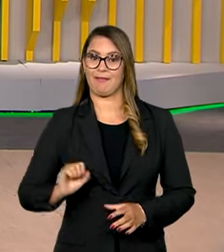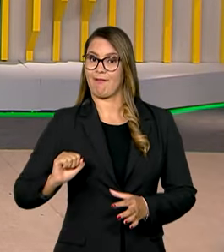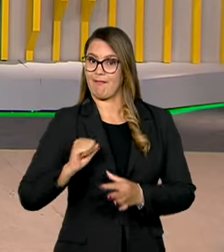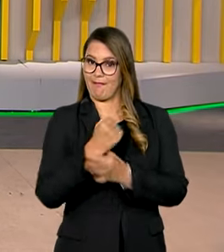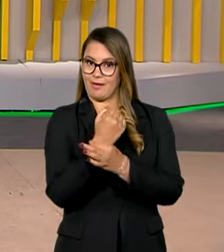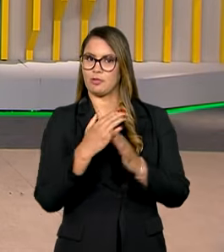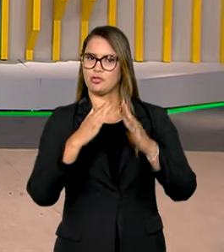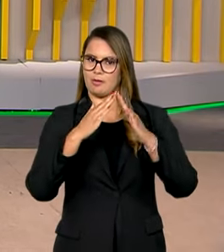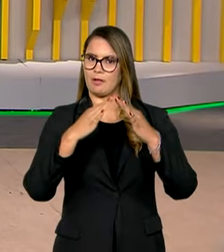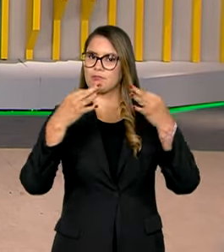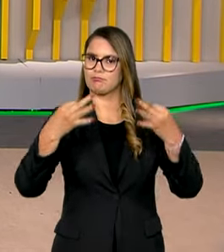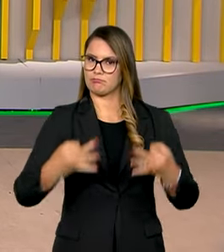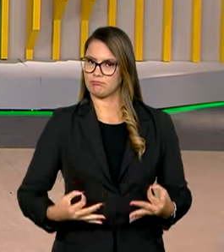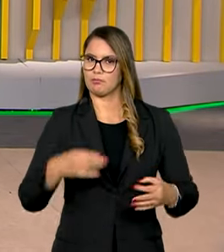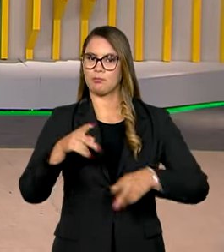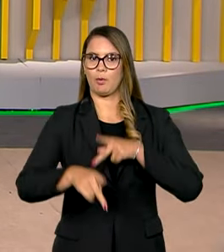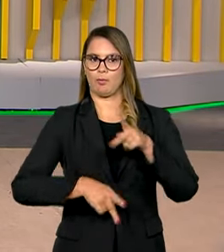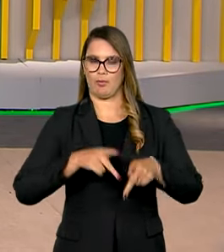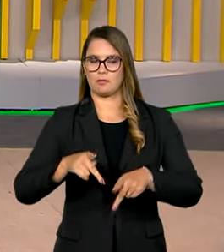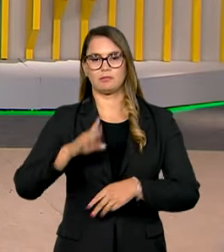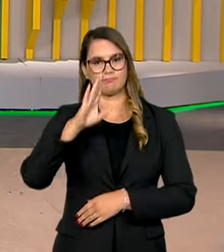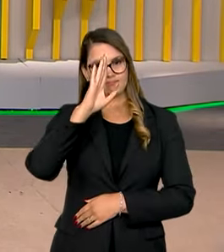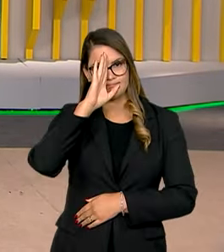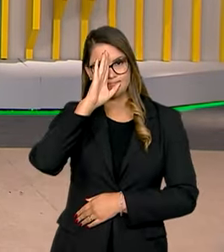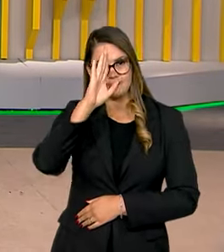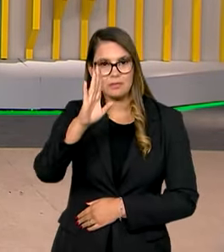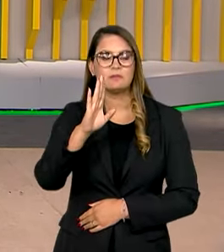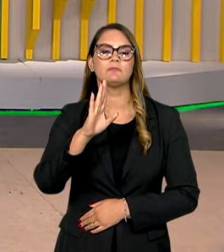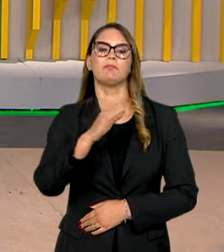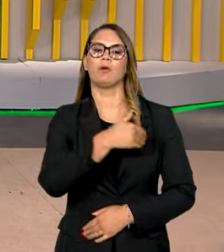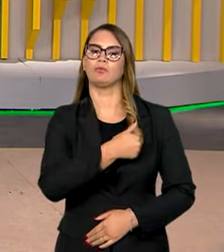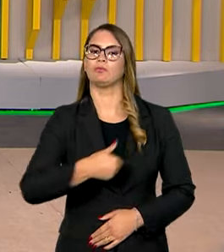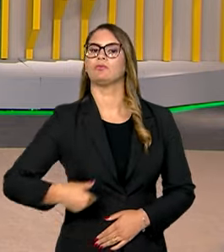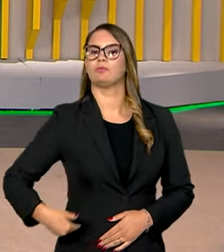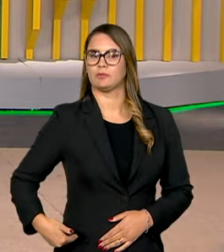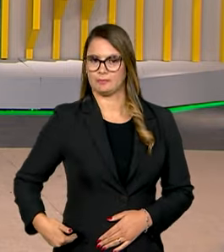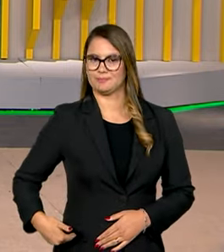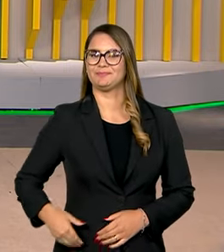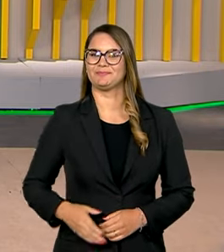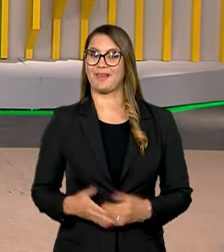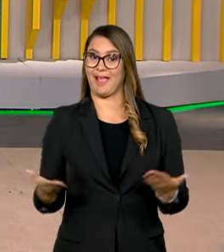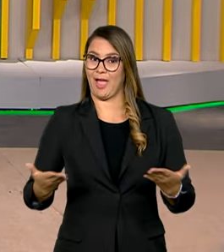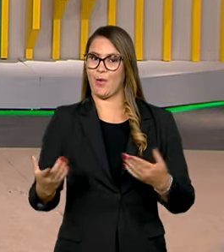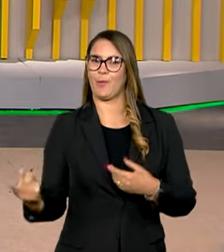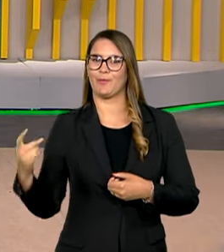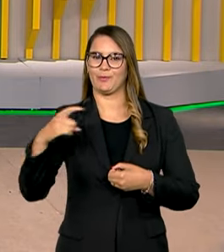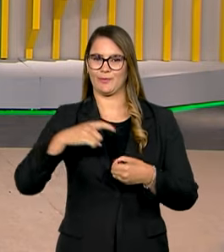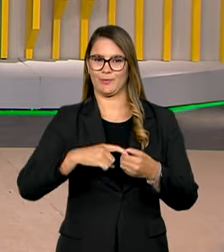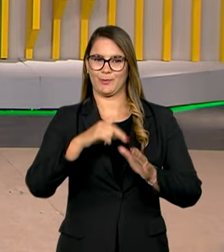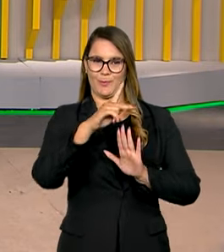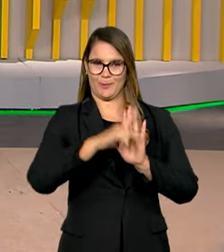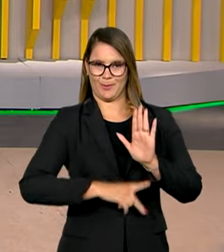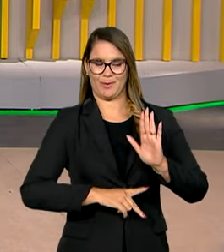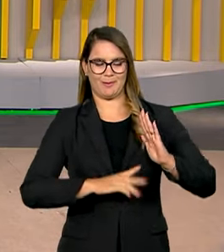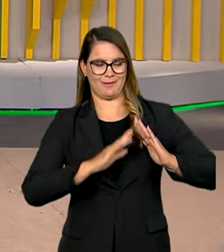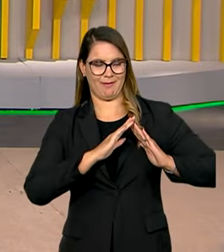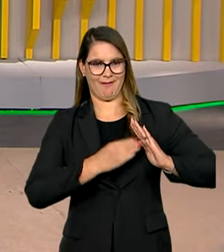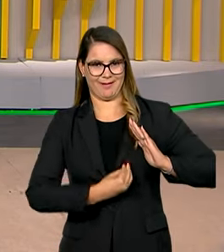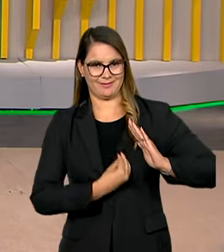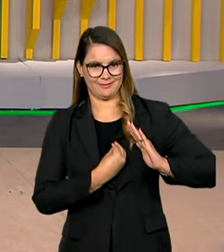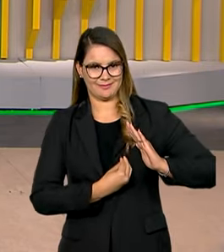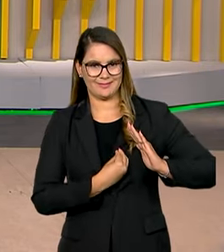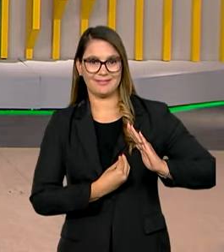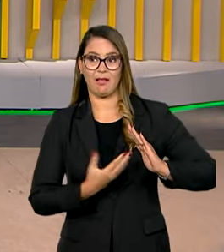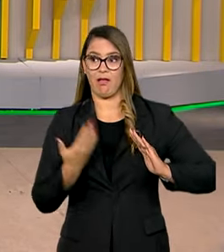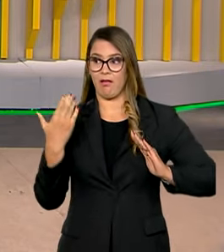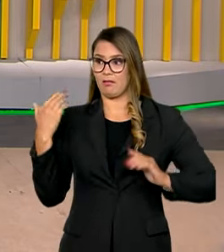Garantir moradia digna para a população é uma das prioridades desse governo. Com a retomada do Minha Casa Minha Vida, obras